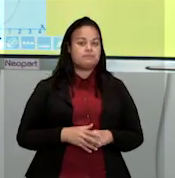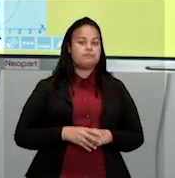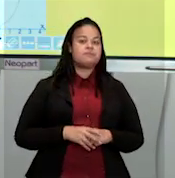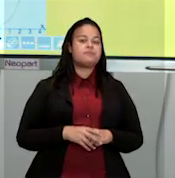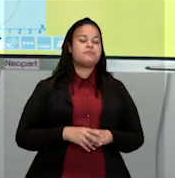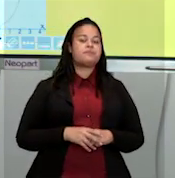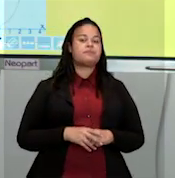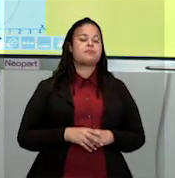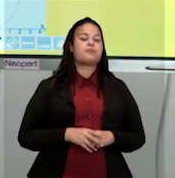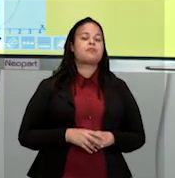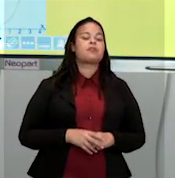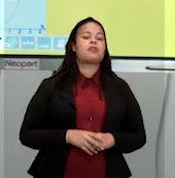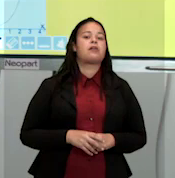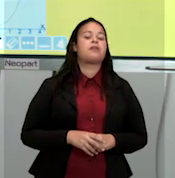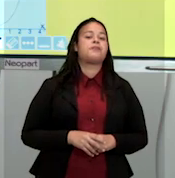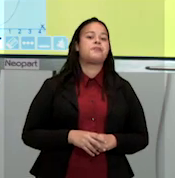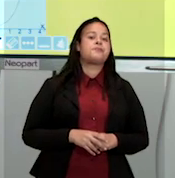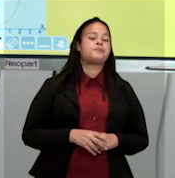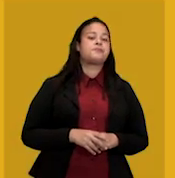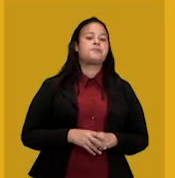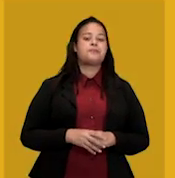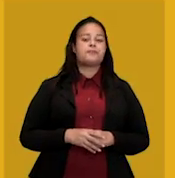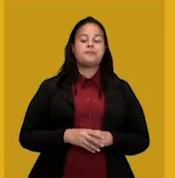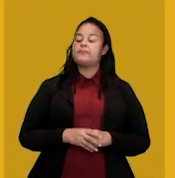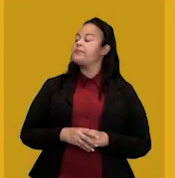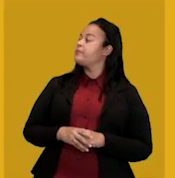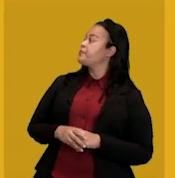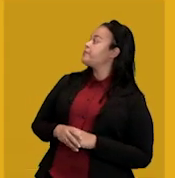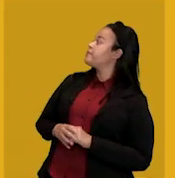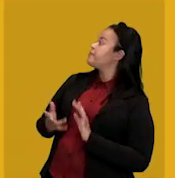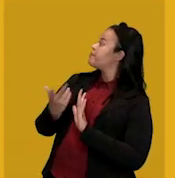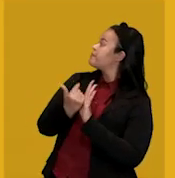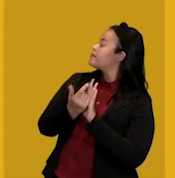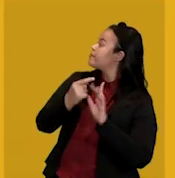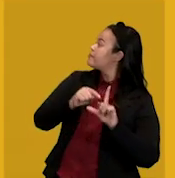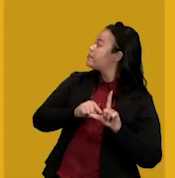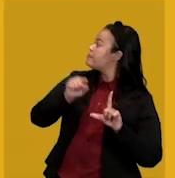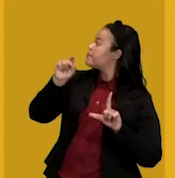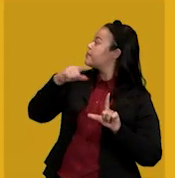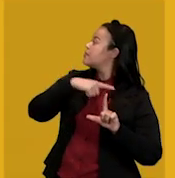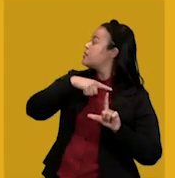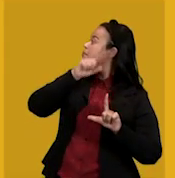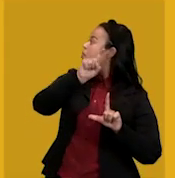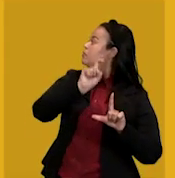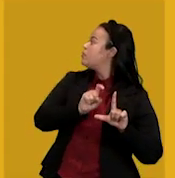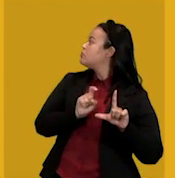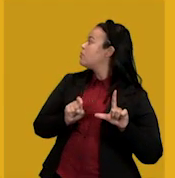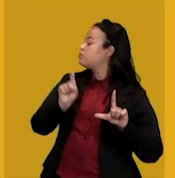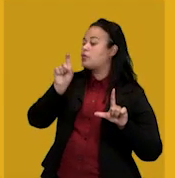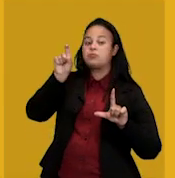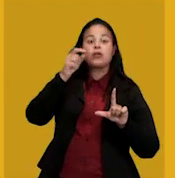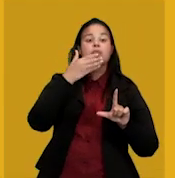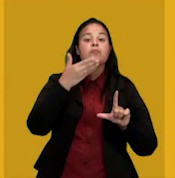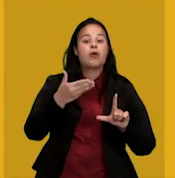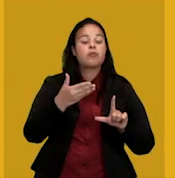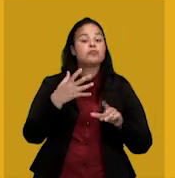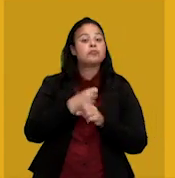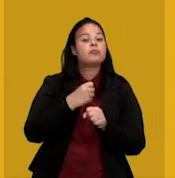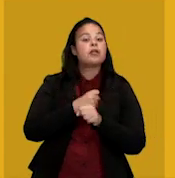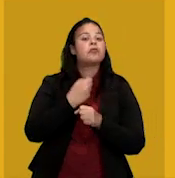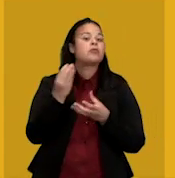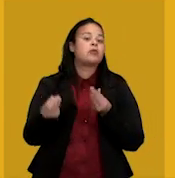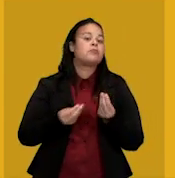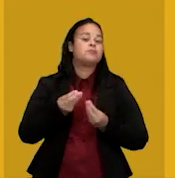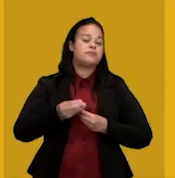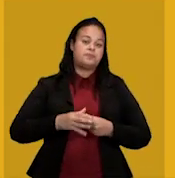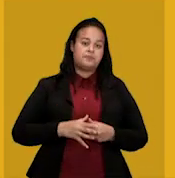exemplos práticos. Então nós temos aqui aquele mesmo gráfico, né, os pontos que eu falei com vocês. Como que são feitos os cálculos?